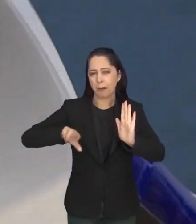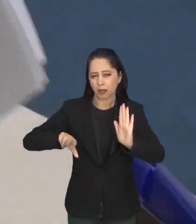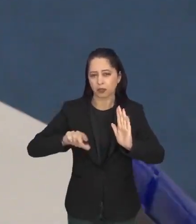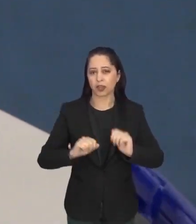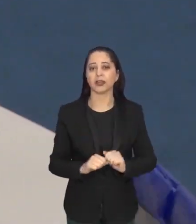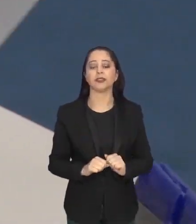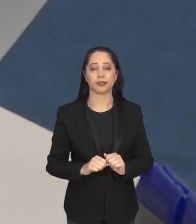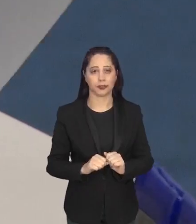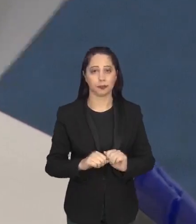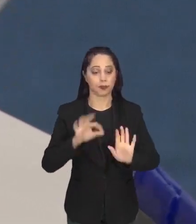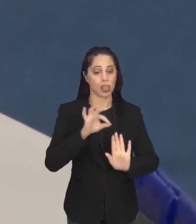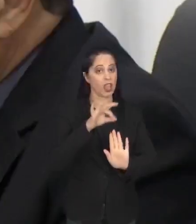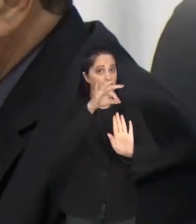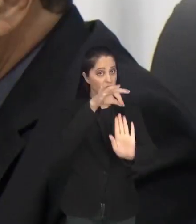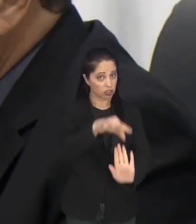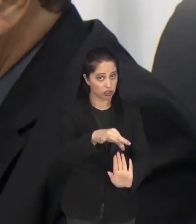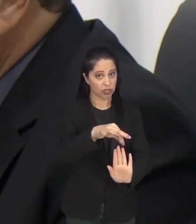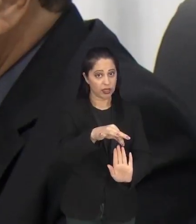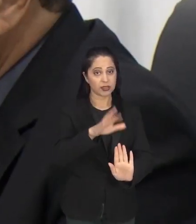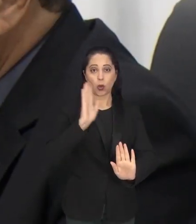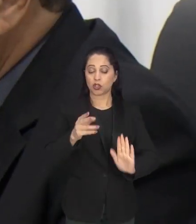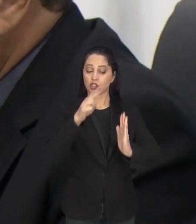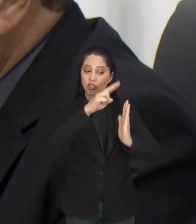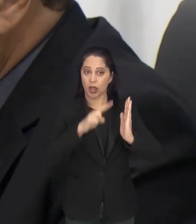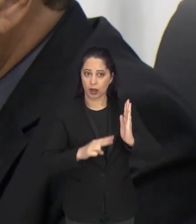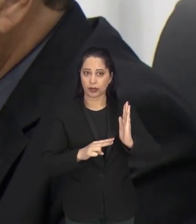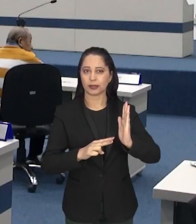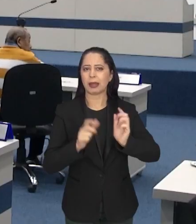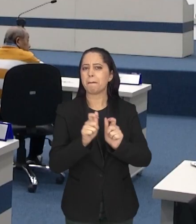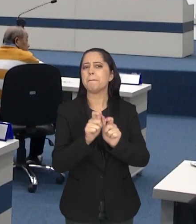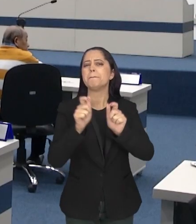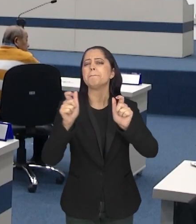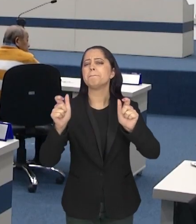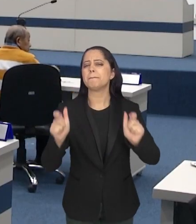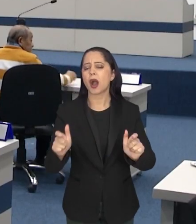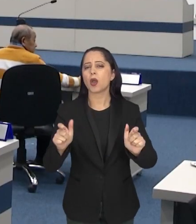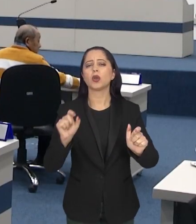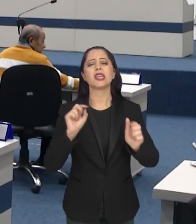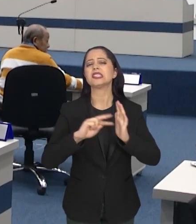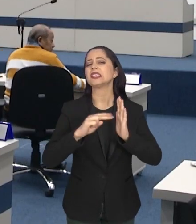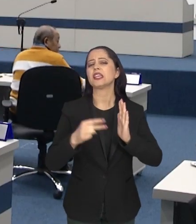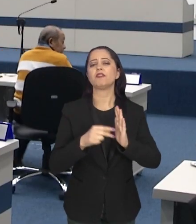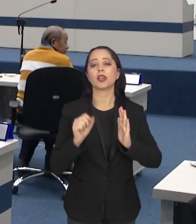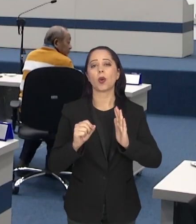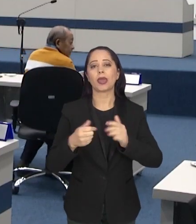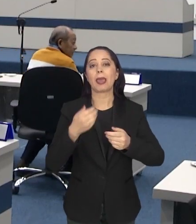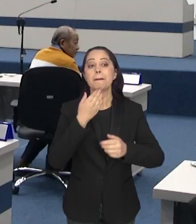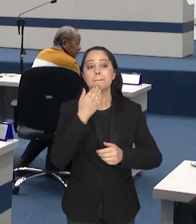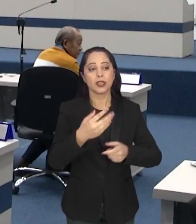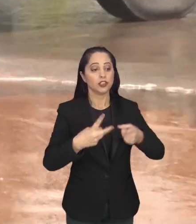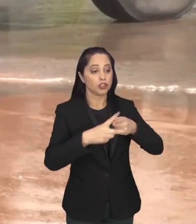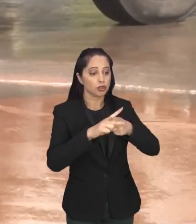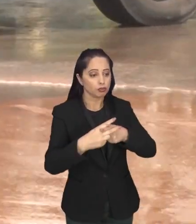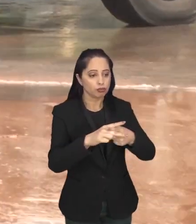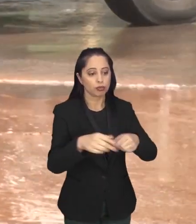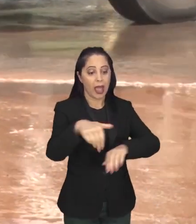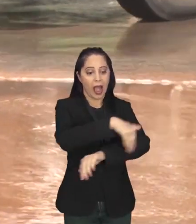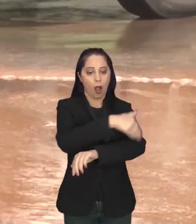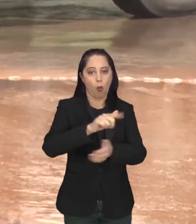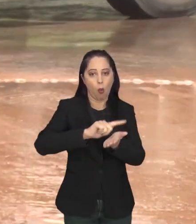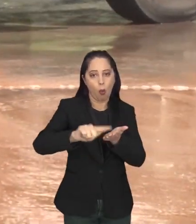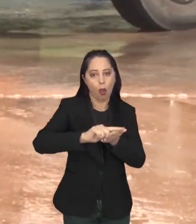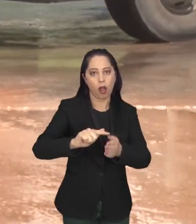e documentos diversos. Das indicações lidas em plenário, a maior parte dos pedidos era por serviços